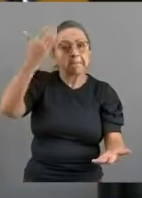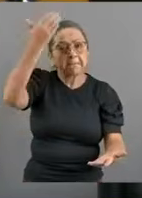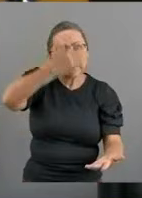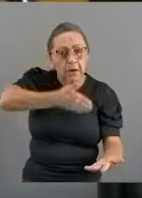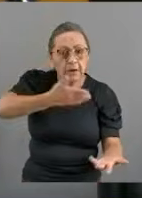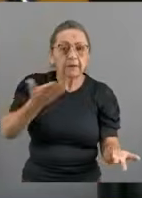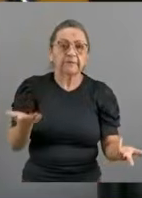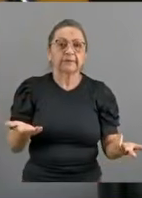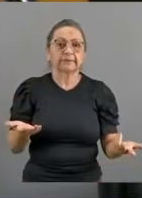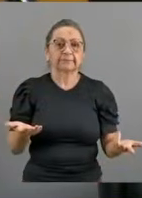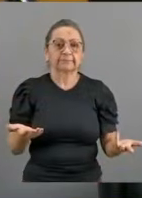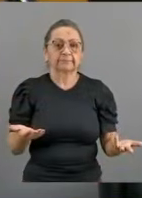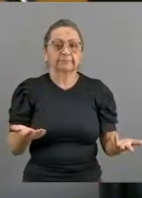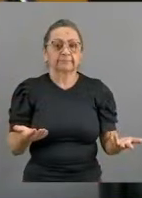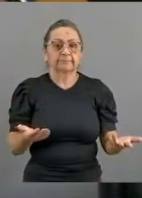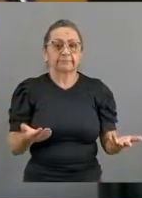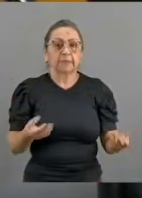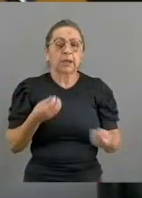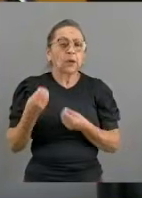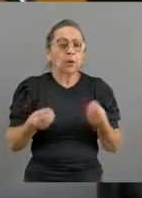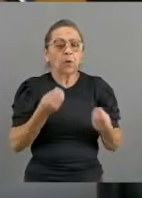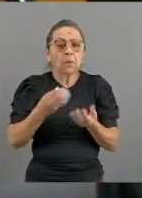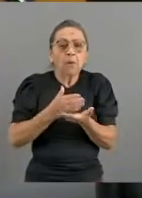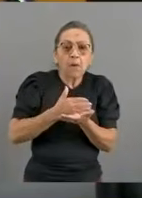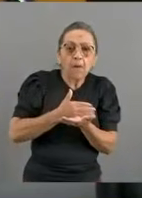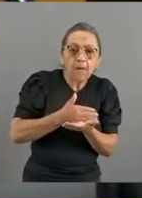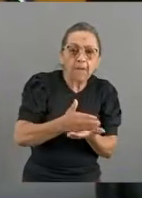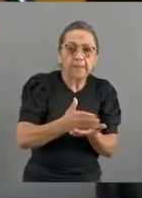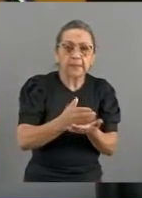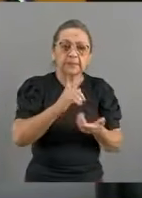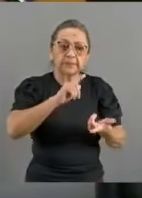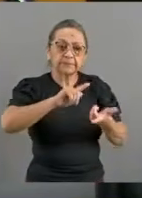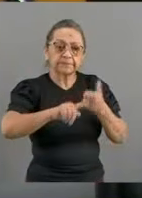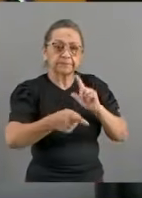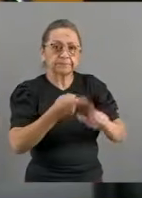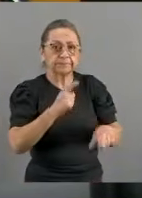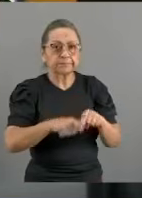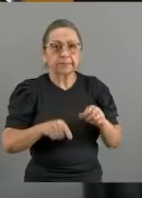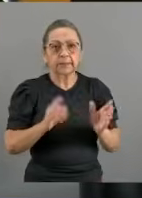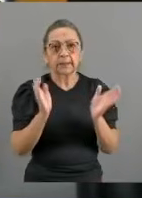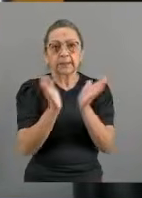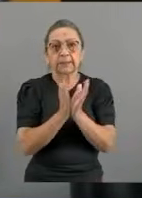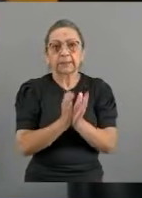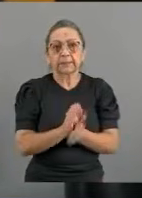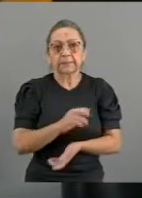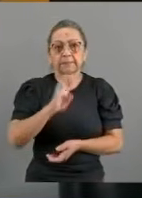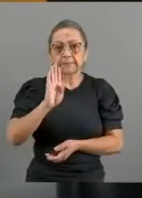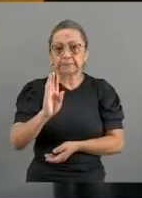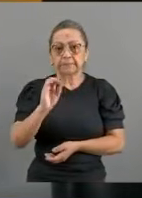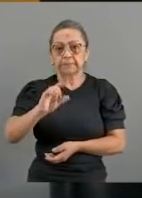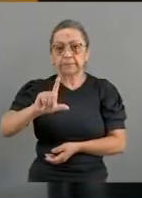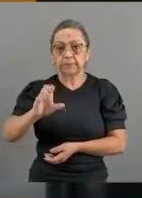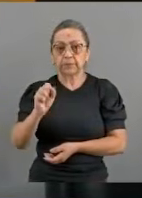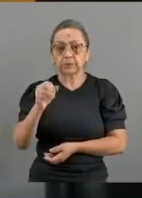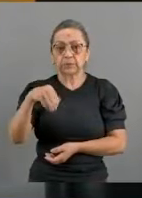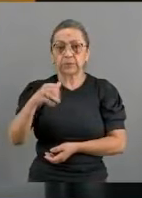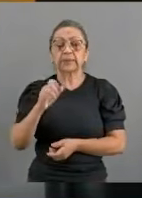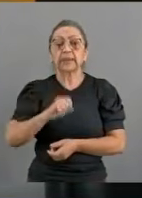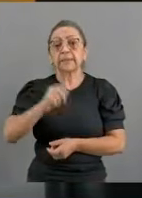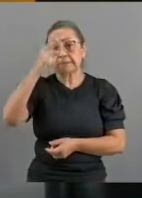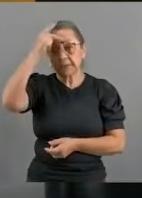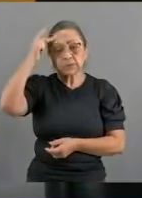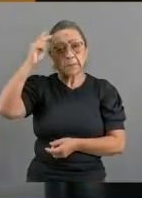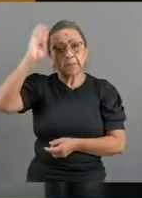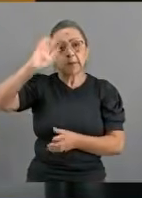provas, como surgiu o esquema Bolsomaster e quem são os principais